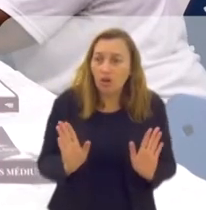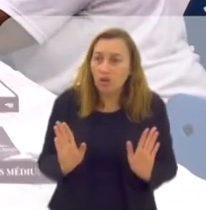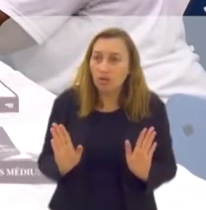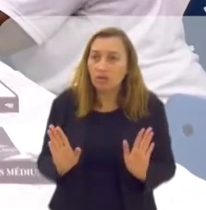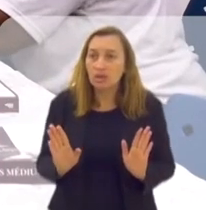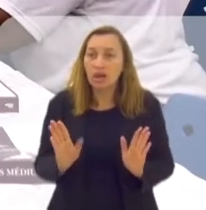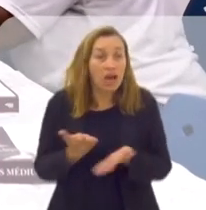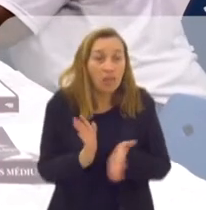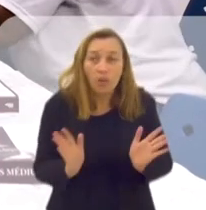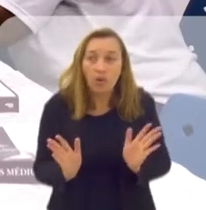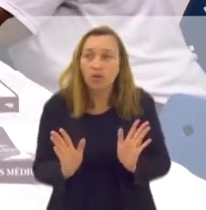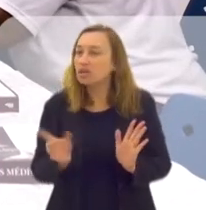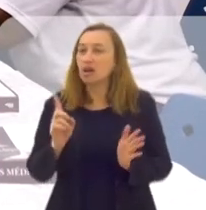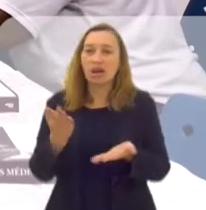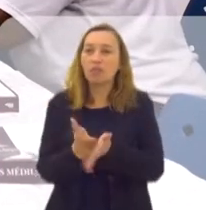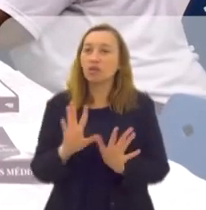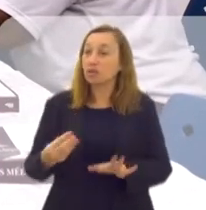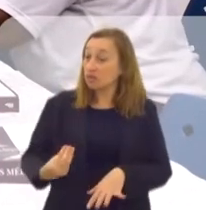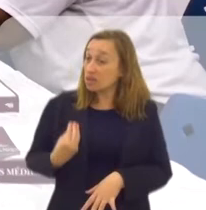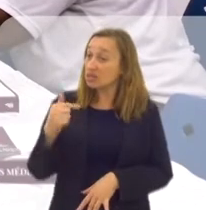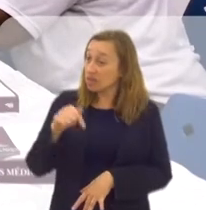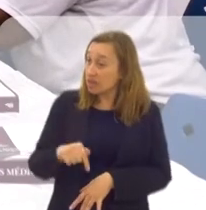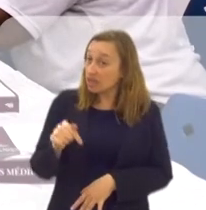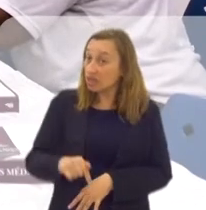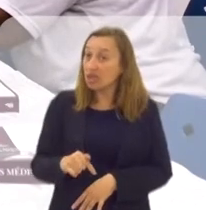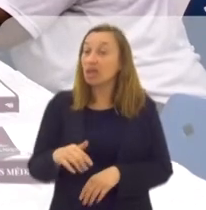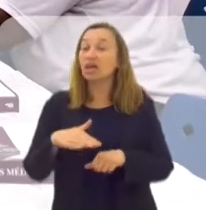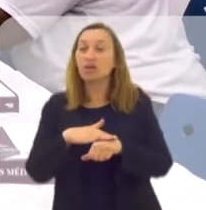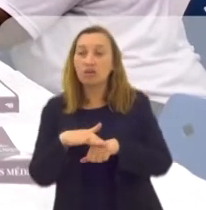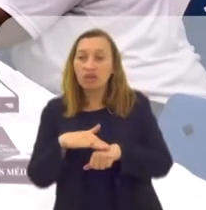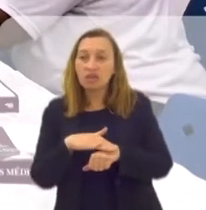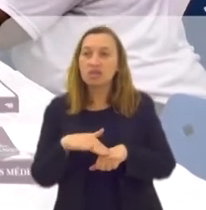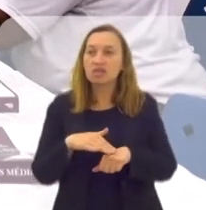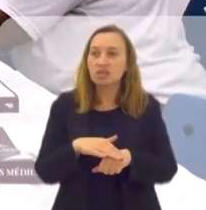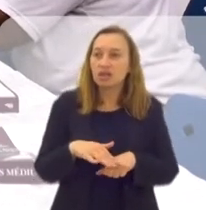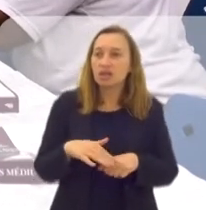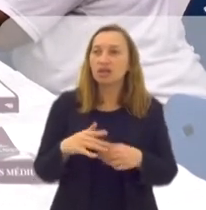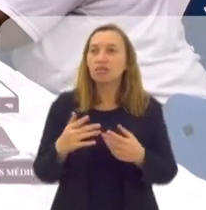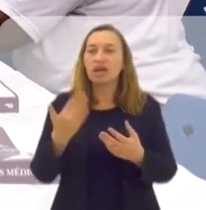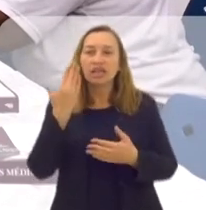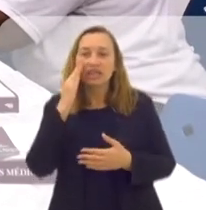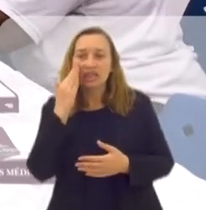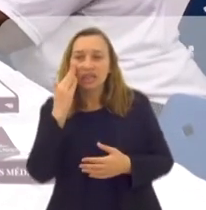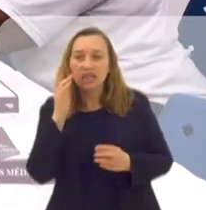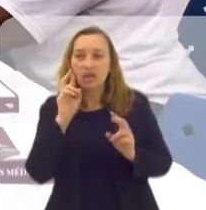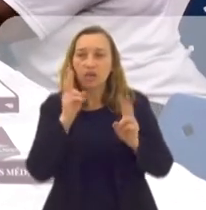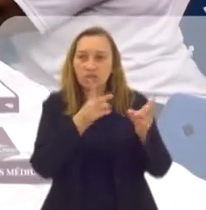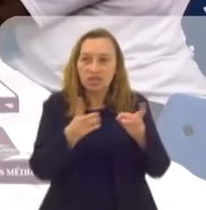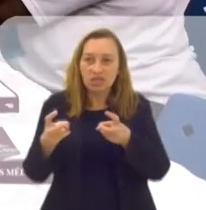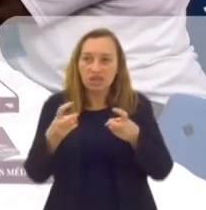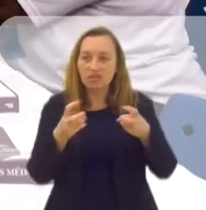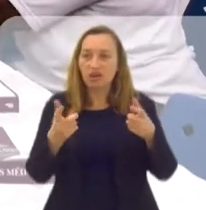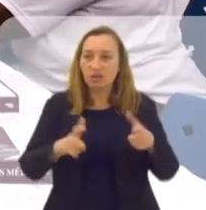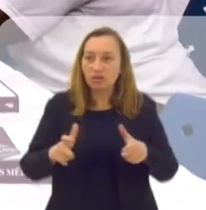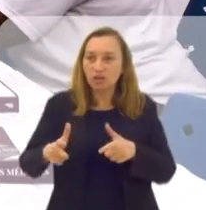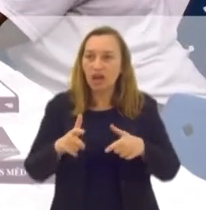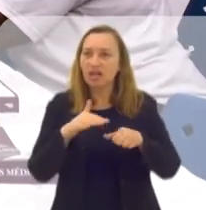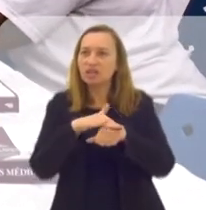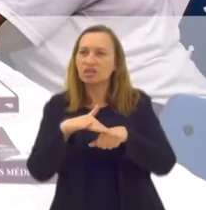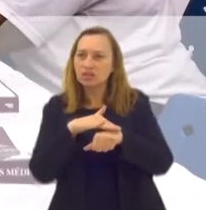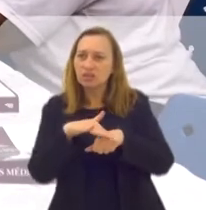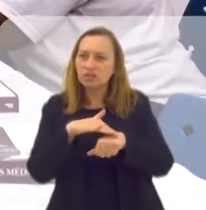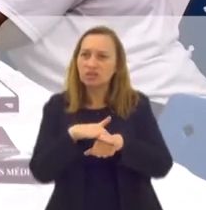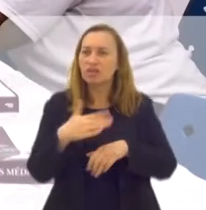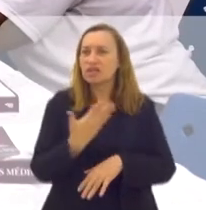acabou. Mas não acabou não, meu irmão, você está aqui. Aí começamos a fazê-lo perceber o ambiente. E